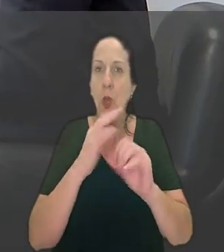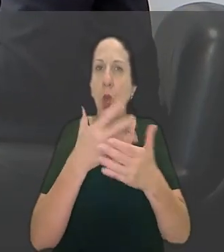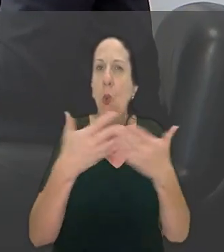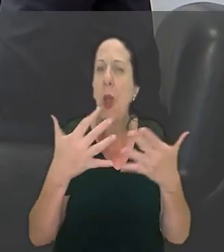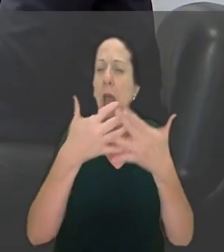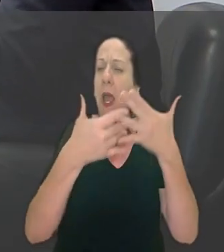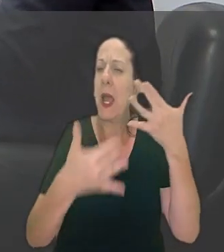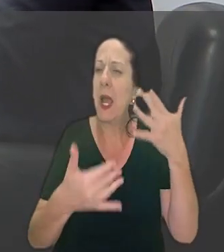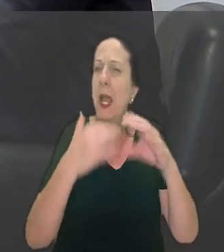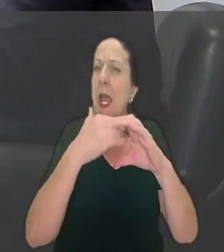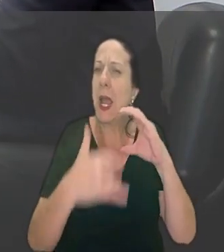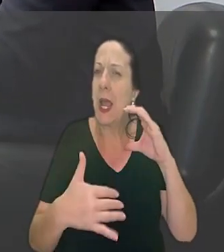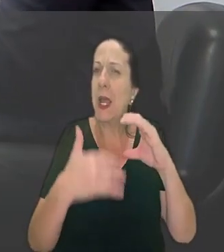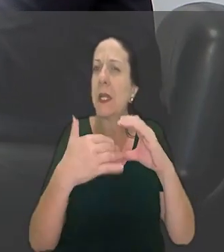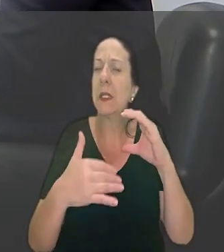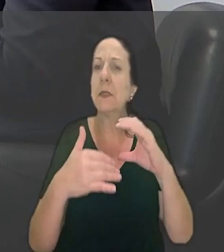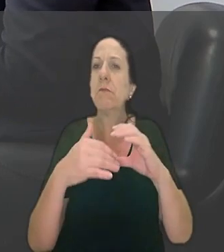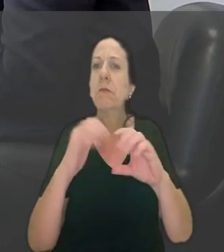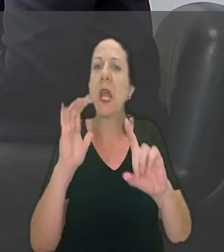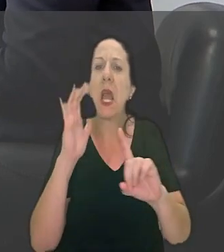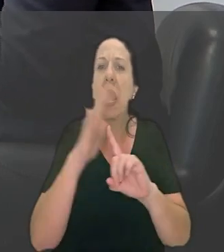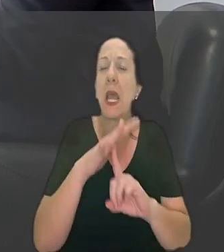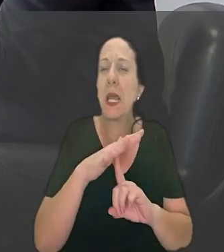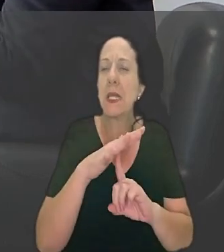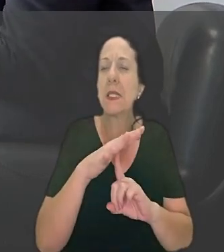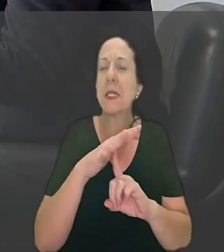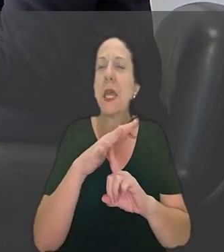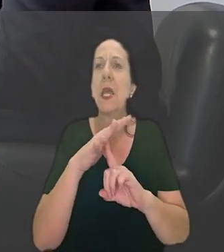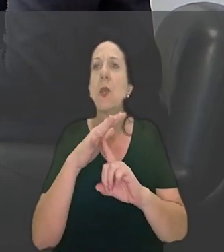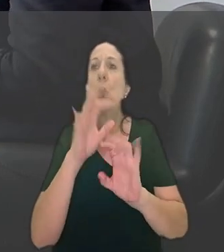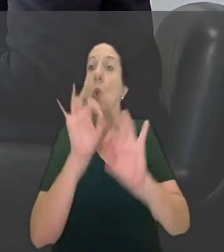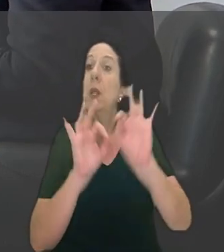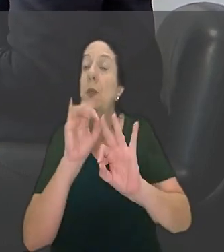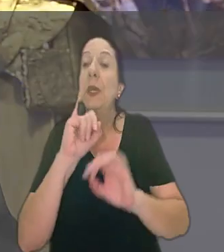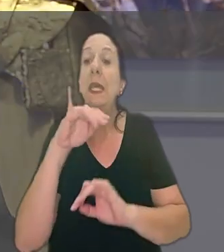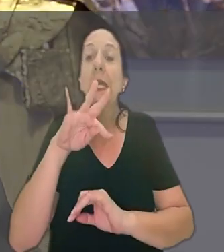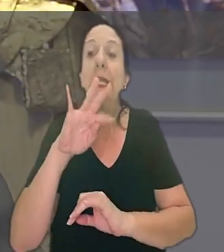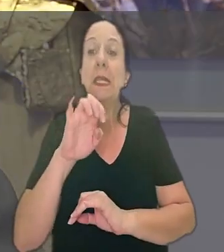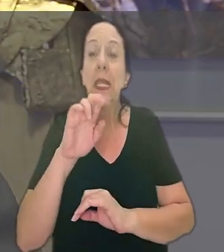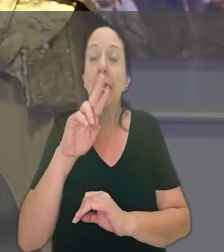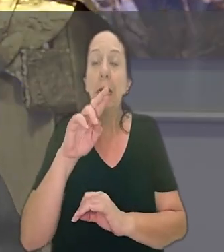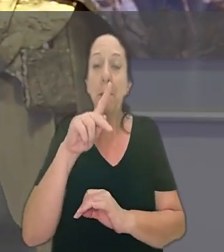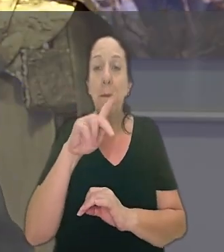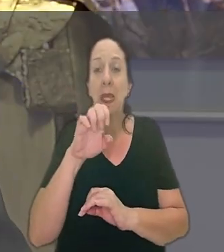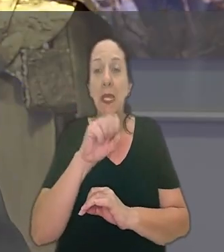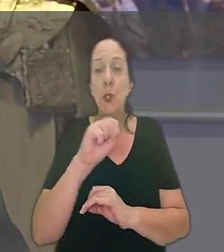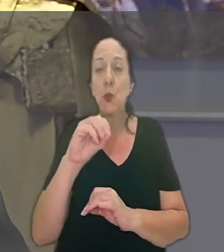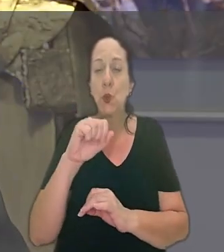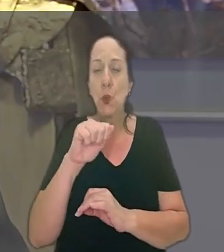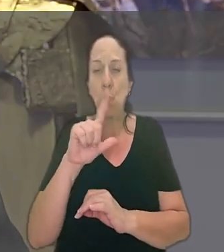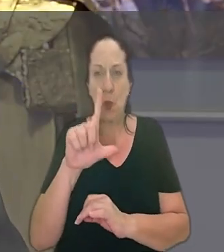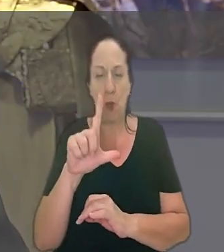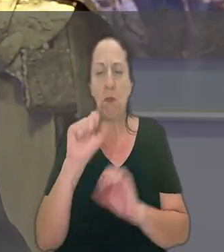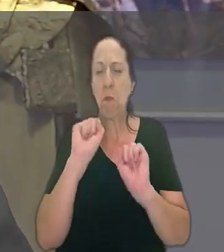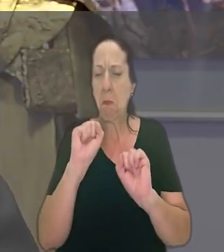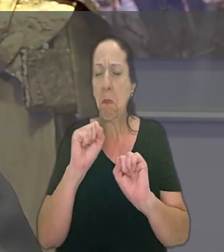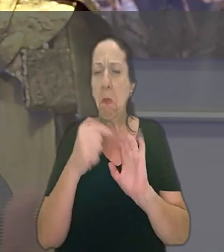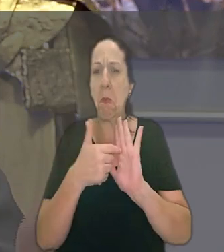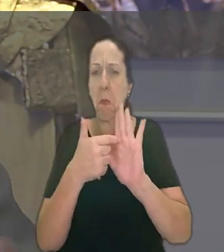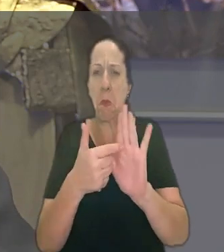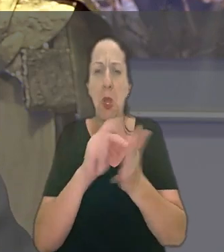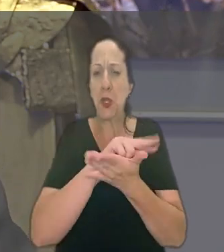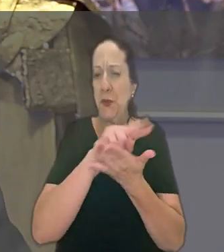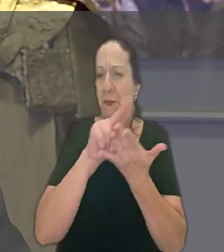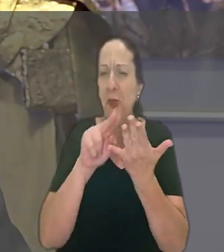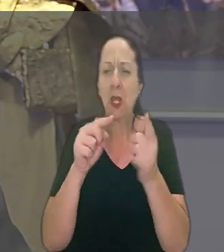ministro, quais as características do assédio organizacional interpessoal? O assédio moral ele pode se